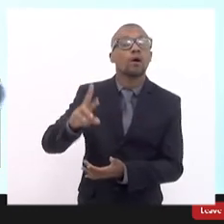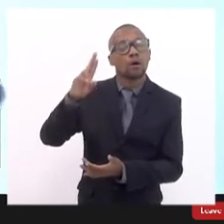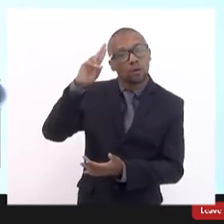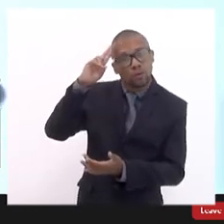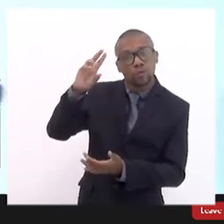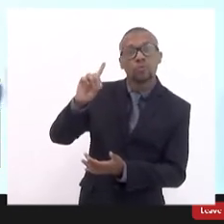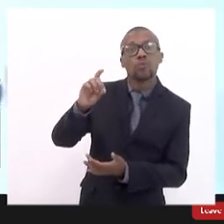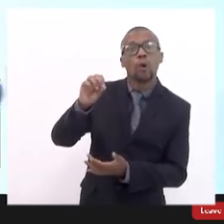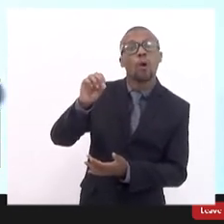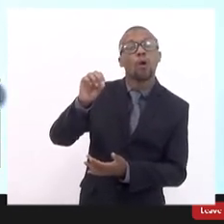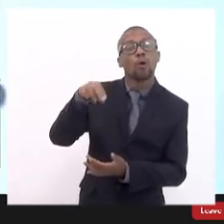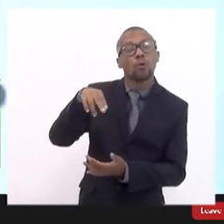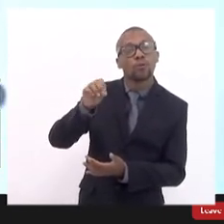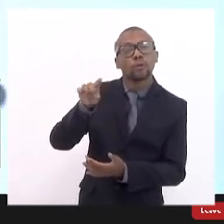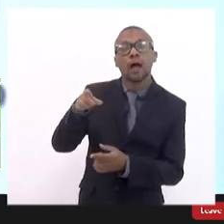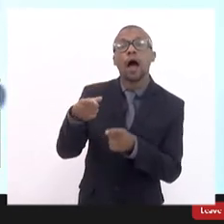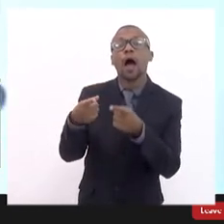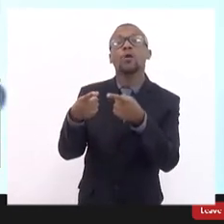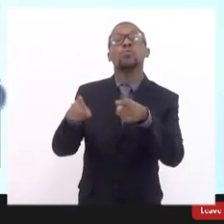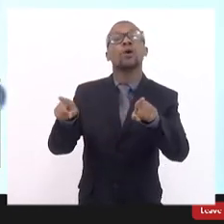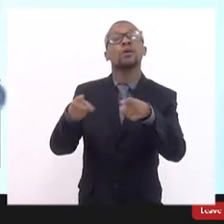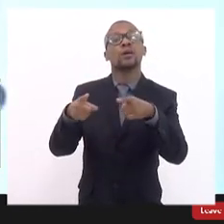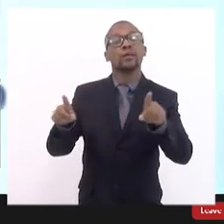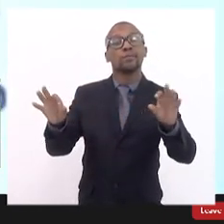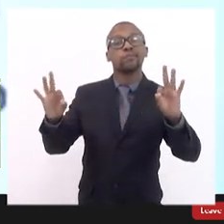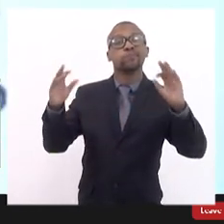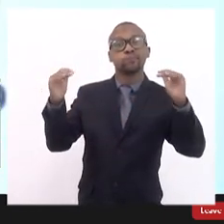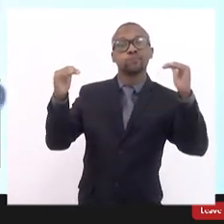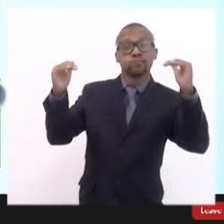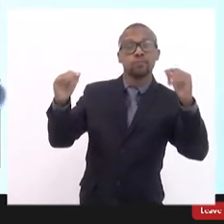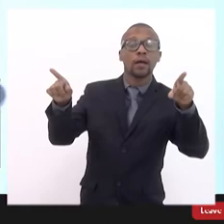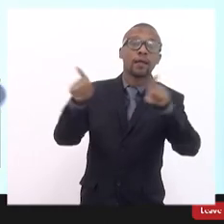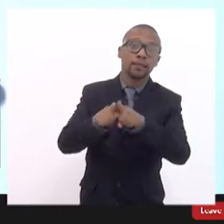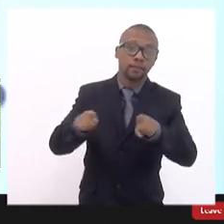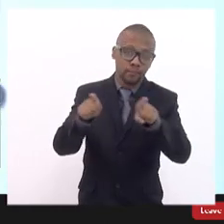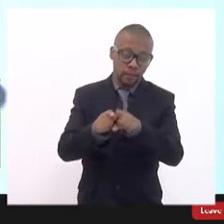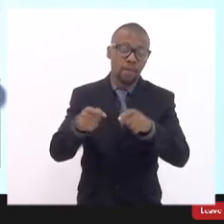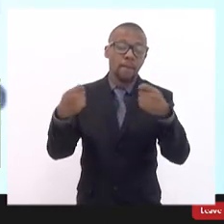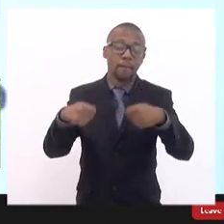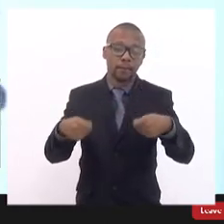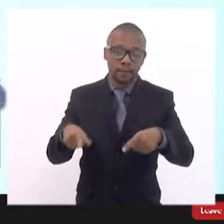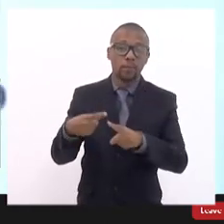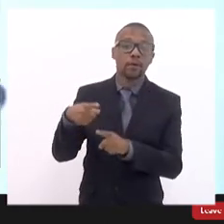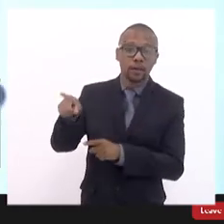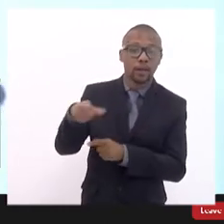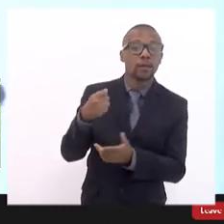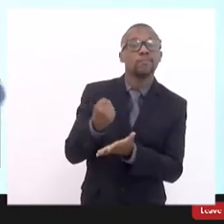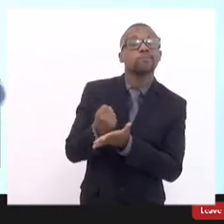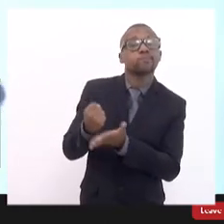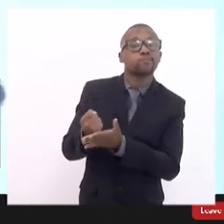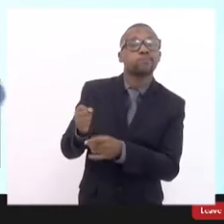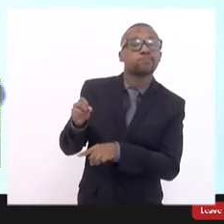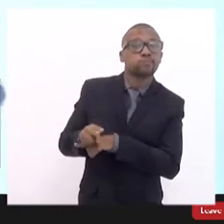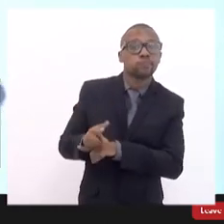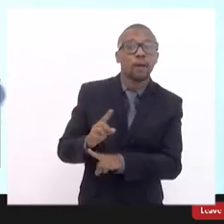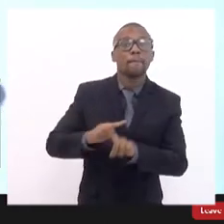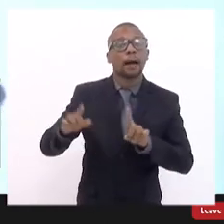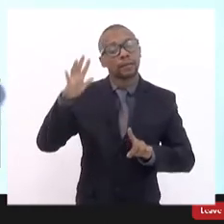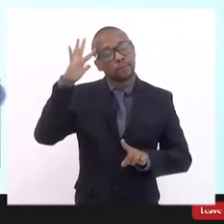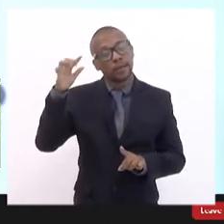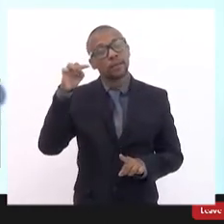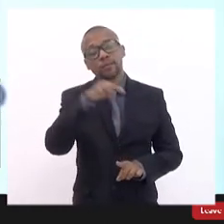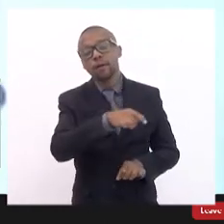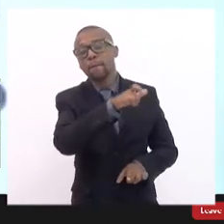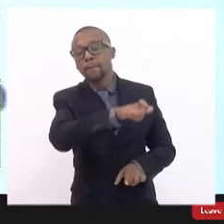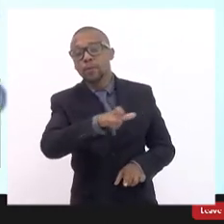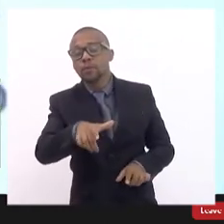da churrascaria grande, que também precisa porque ele emprega pessoas. Mas pense nos pequenos também, que não tem